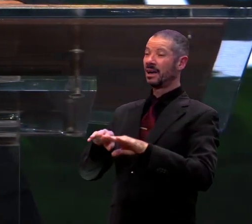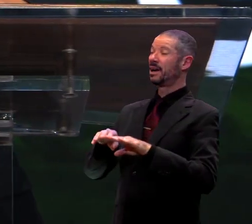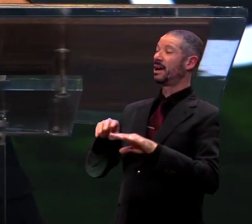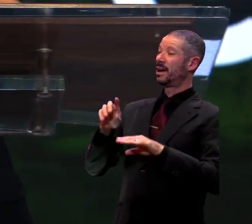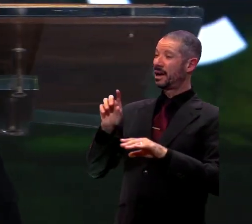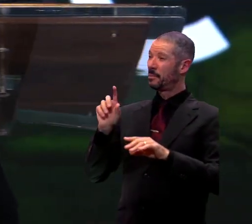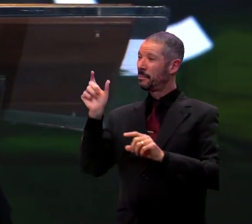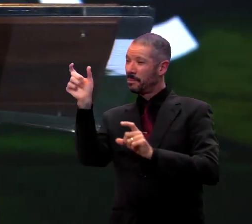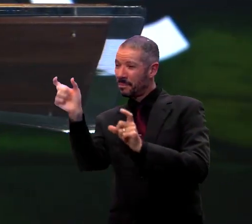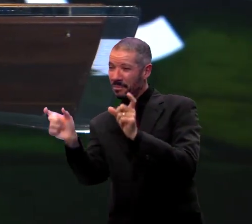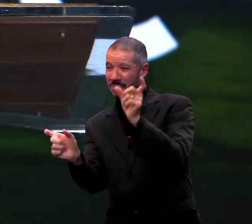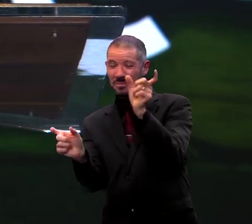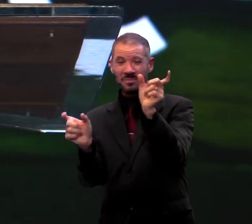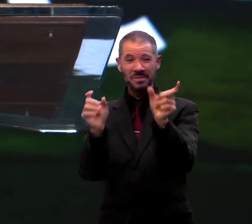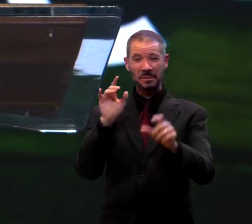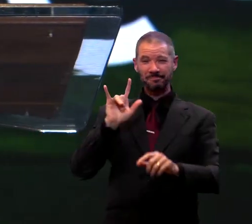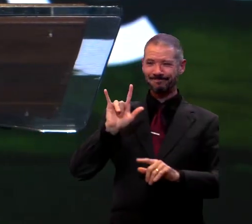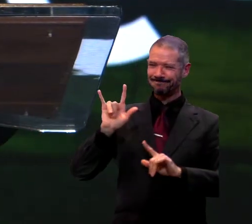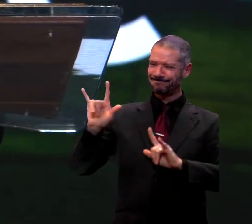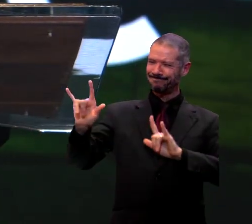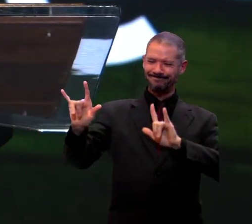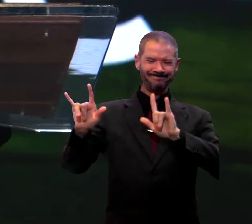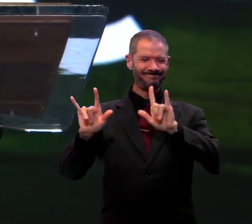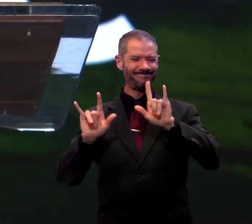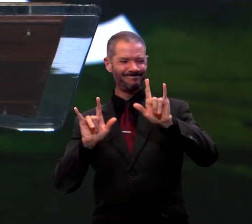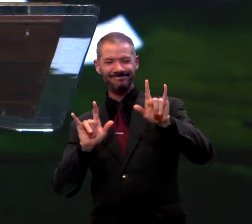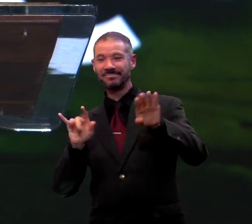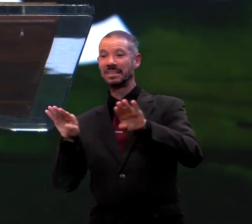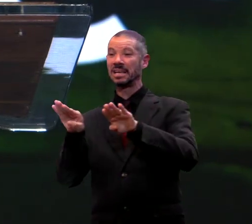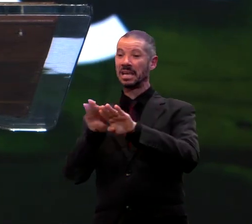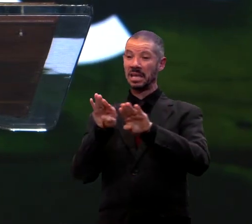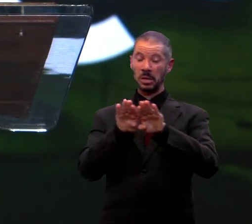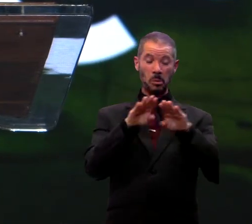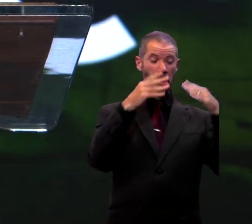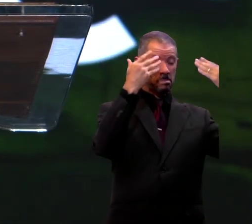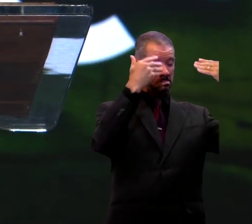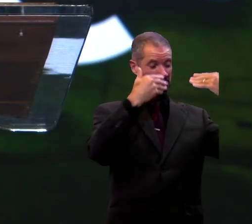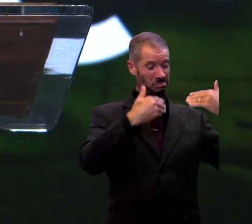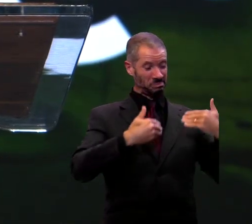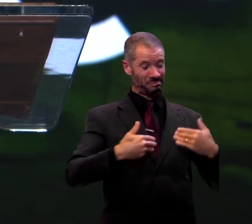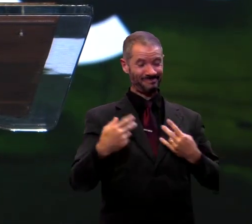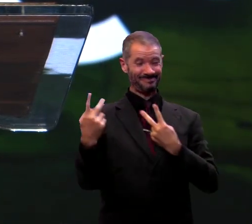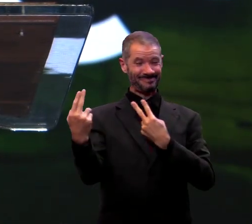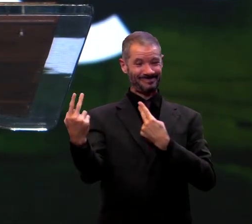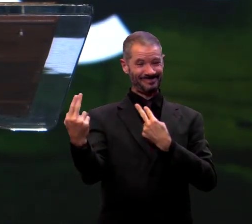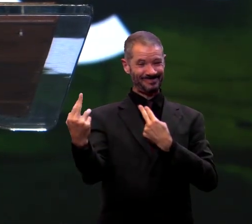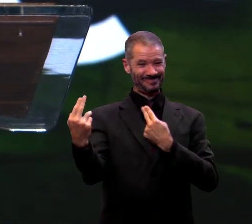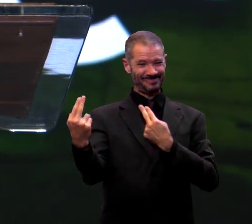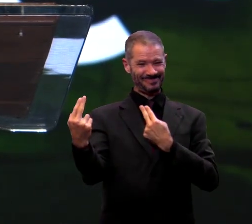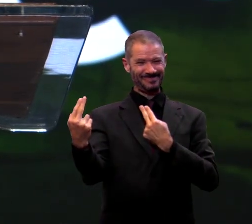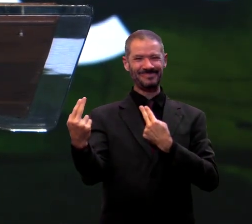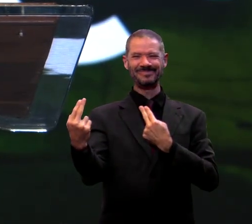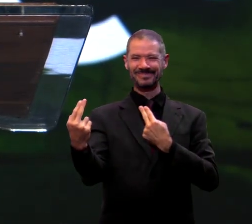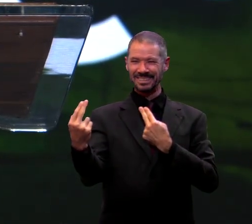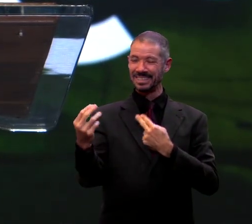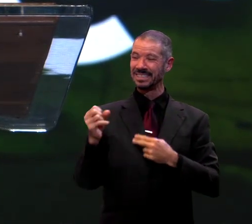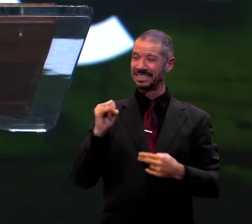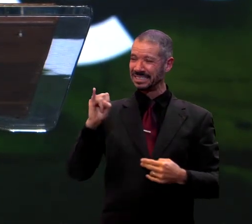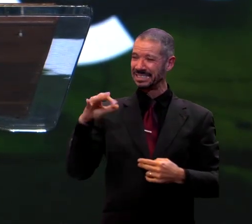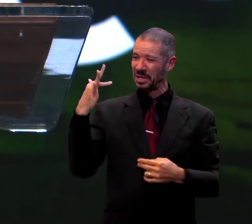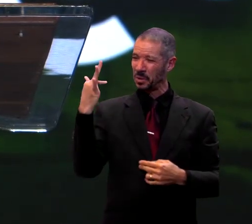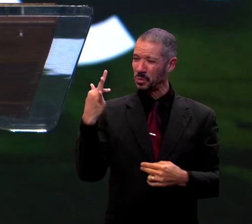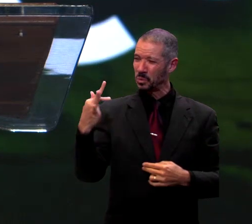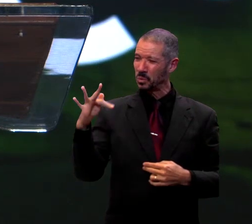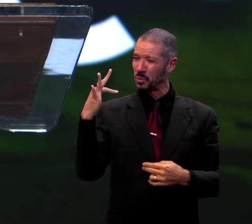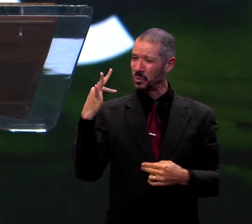seu próximo como se fosse você, como se a dor